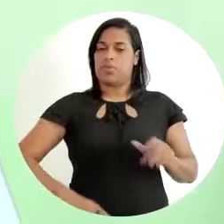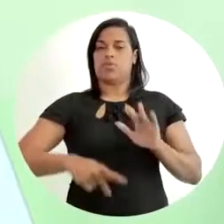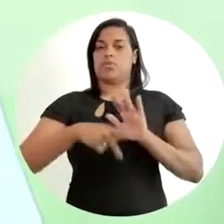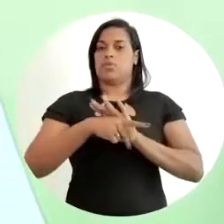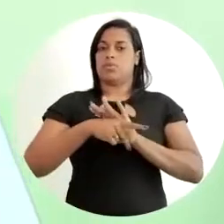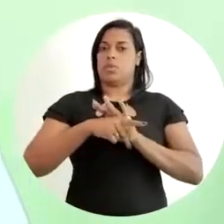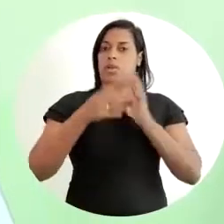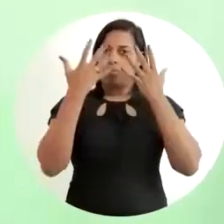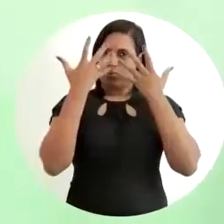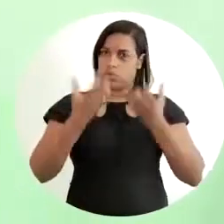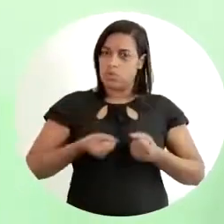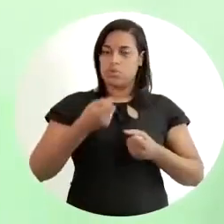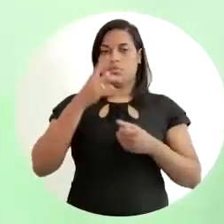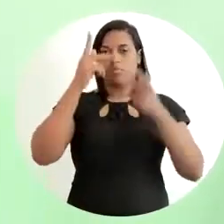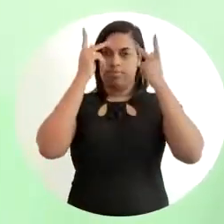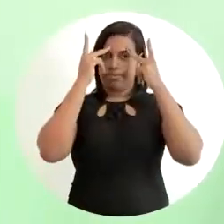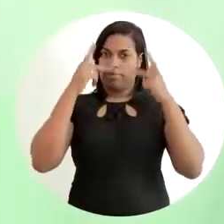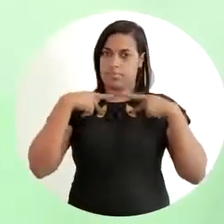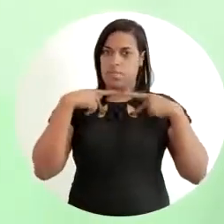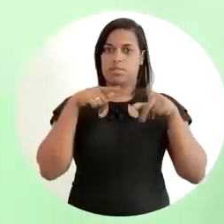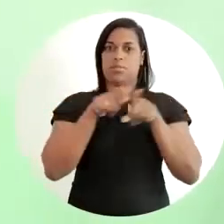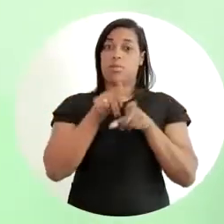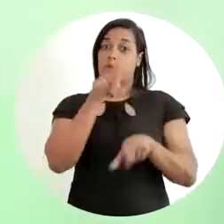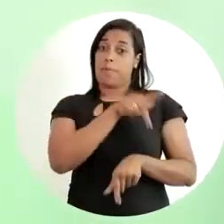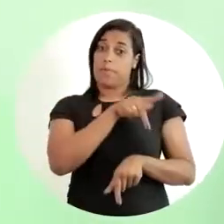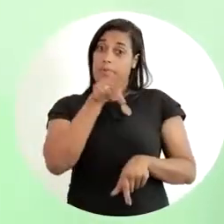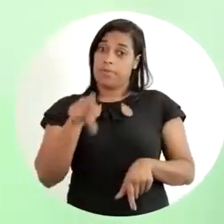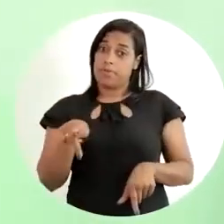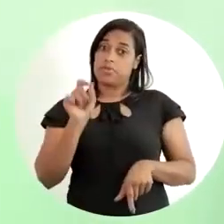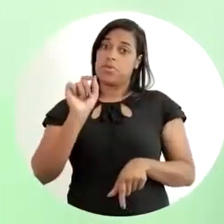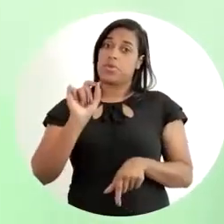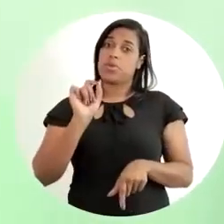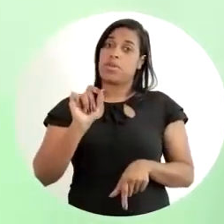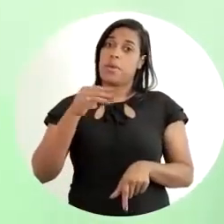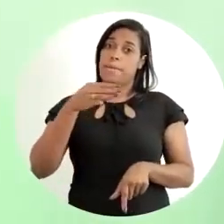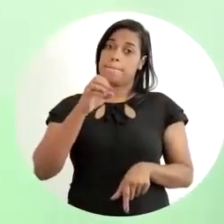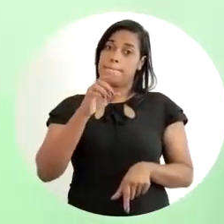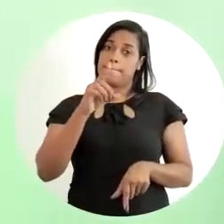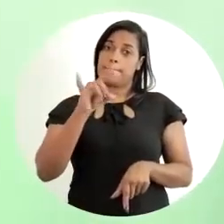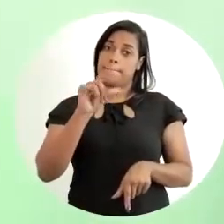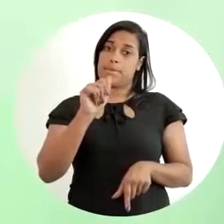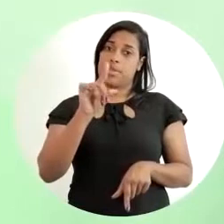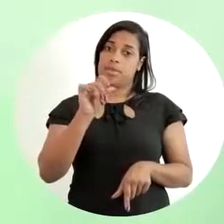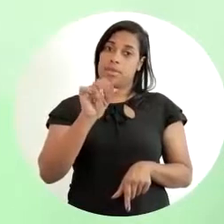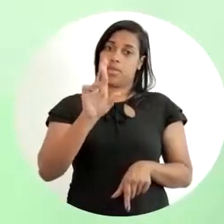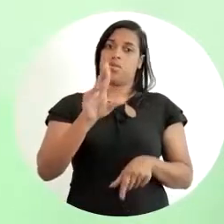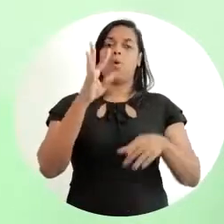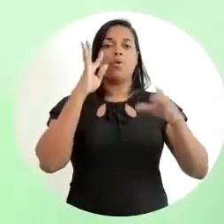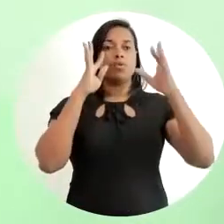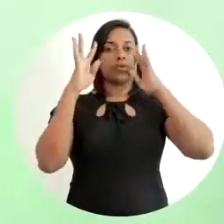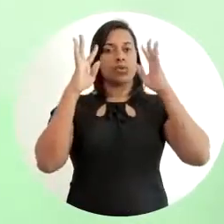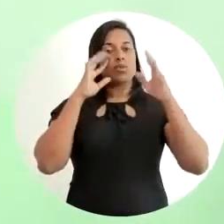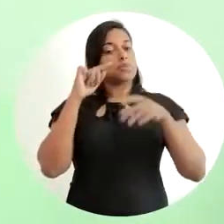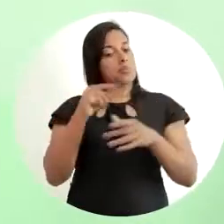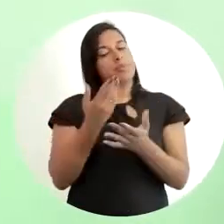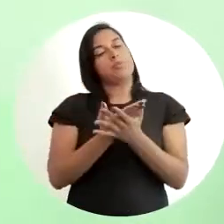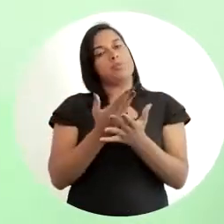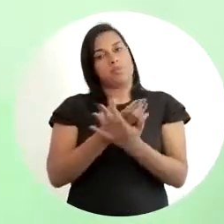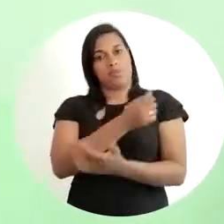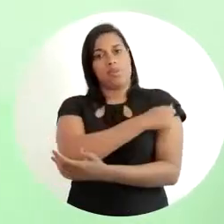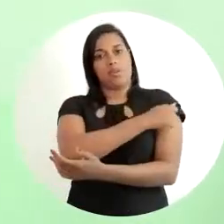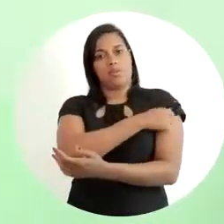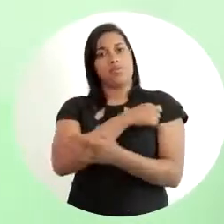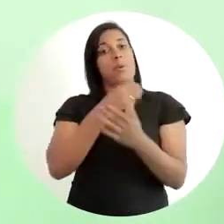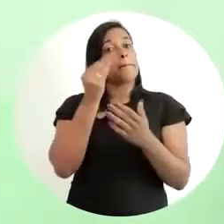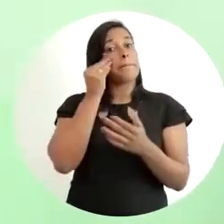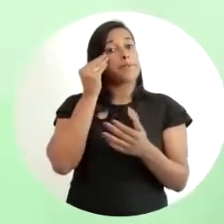postura autônoma, e o professor seria um mediador do conhecimento para esse